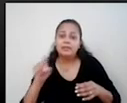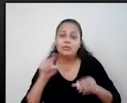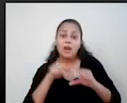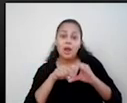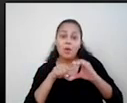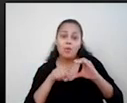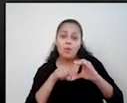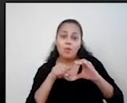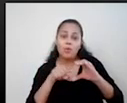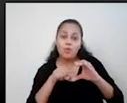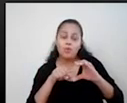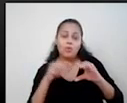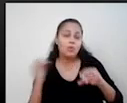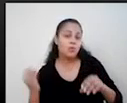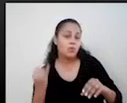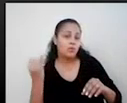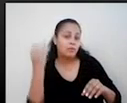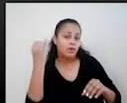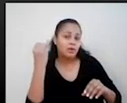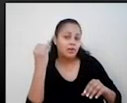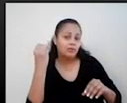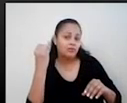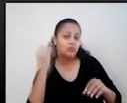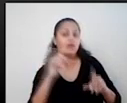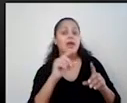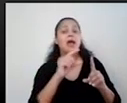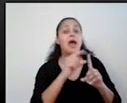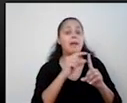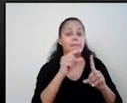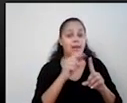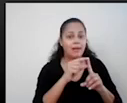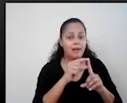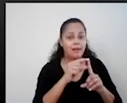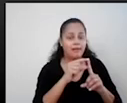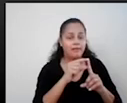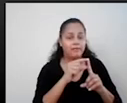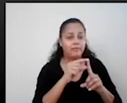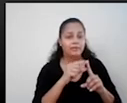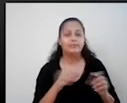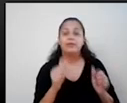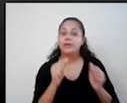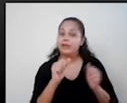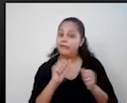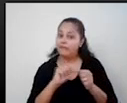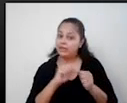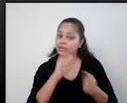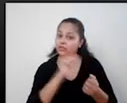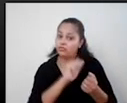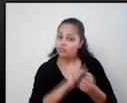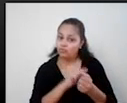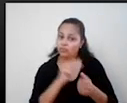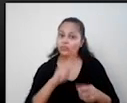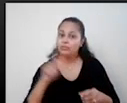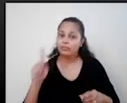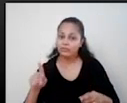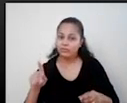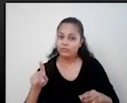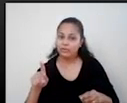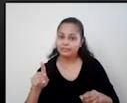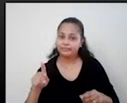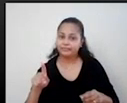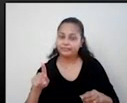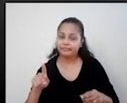núcleo de cada termo fundamental, ou seja, o núcleo, a palavra a qual ele está se referindo. Então, vamos fazer junto comigo? Vocês me ajudam? Olha